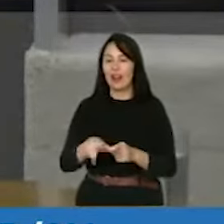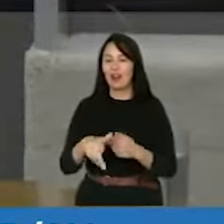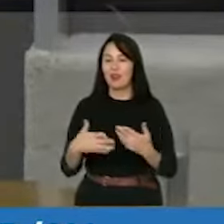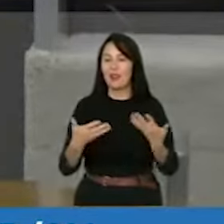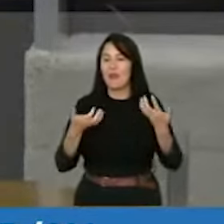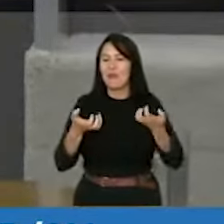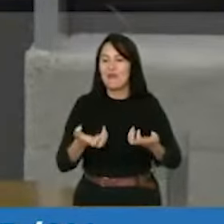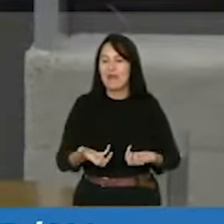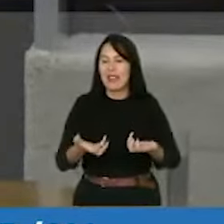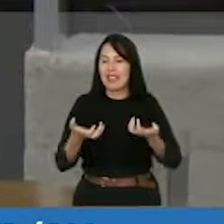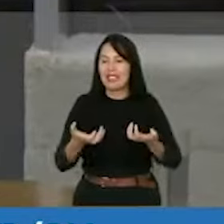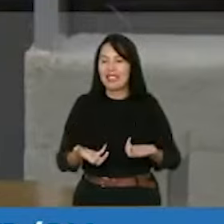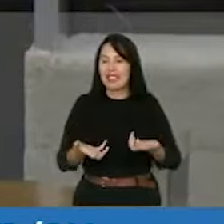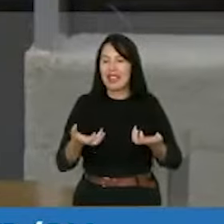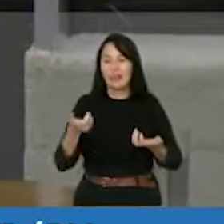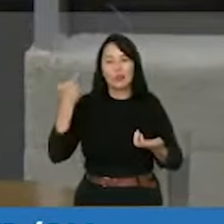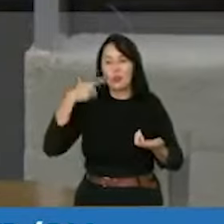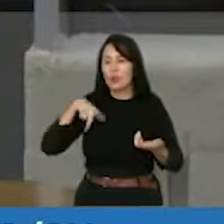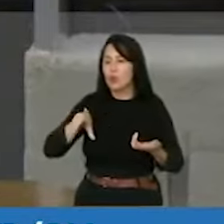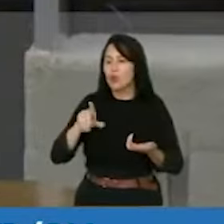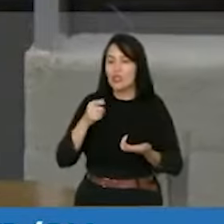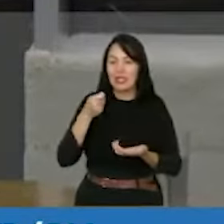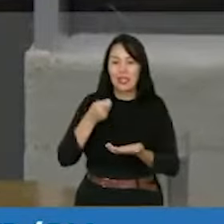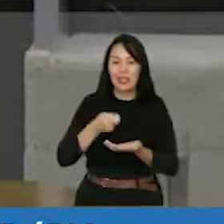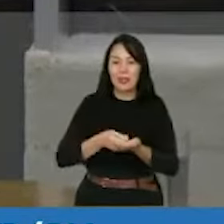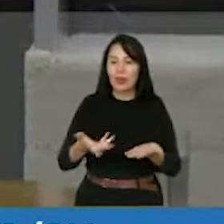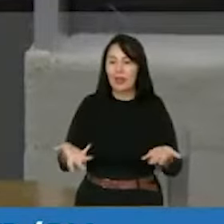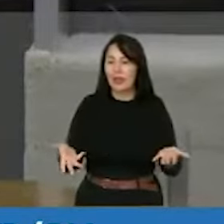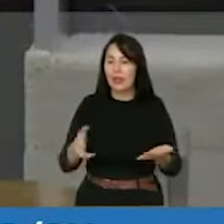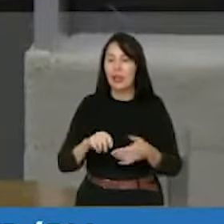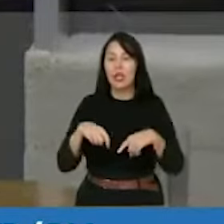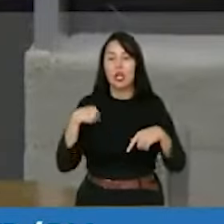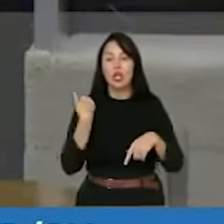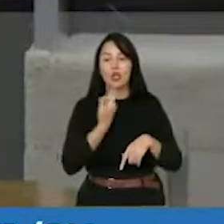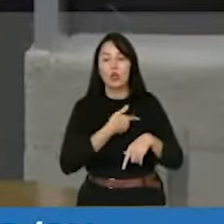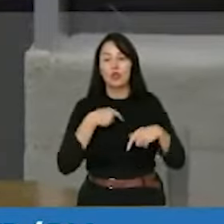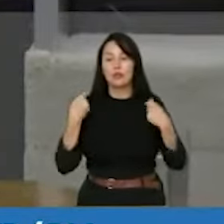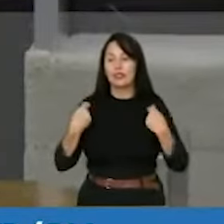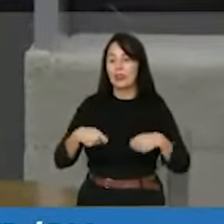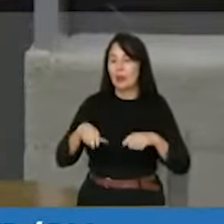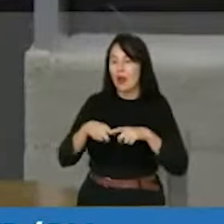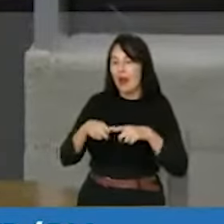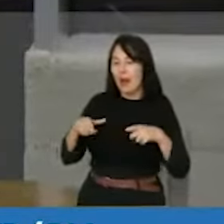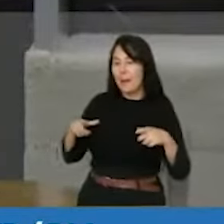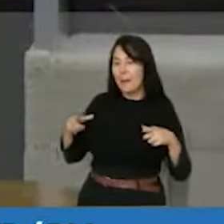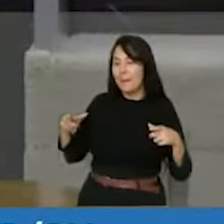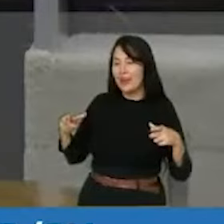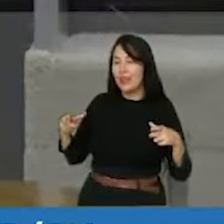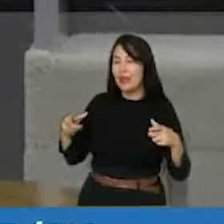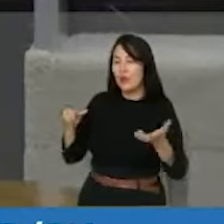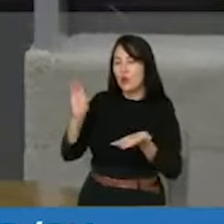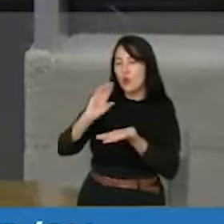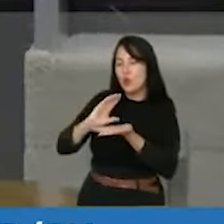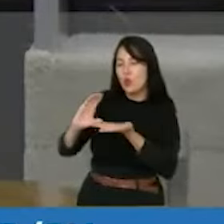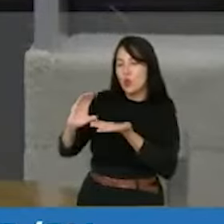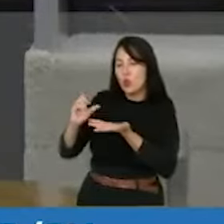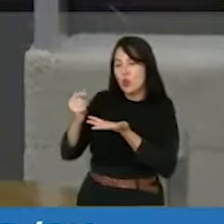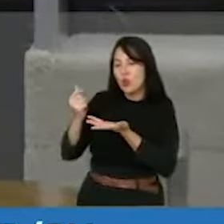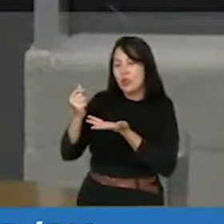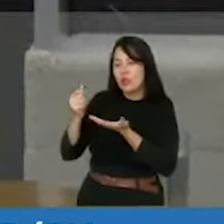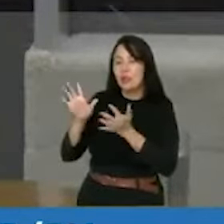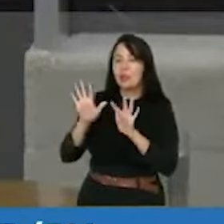Nós precisamos, sim, ampliar cada vez mais o acesso ao crédito para que as